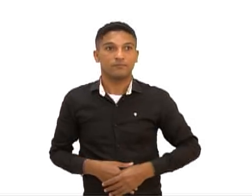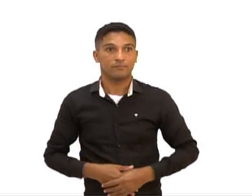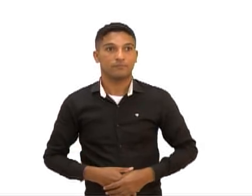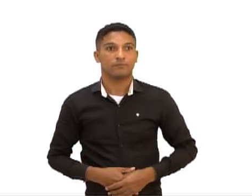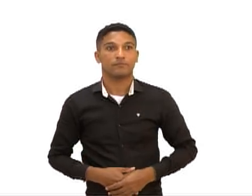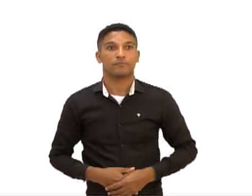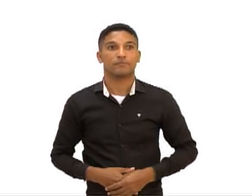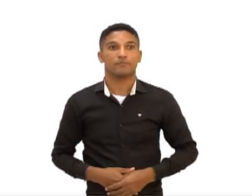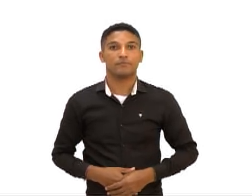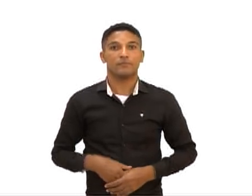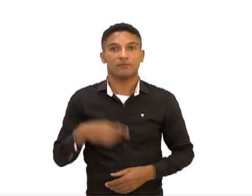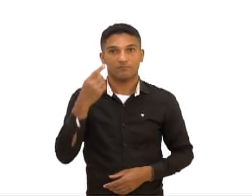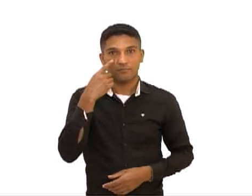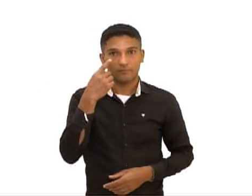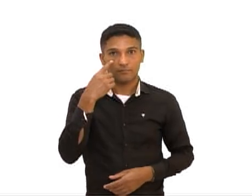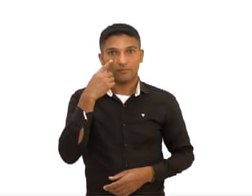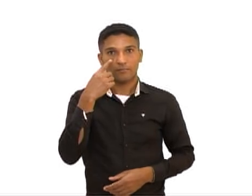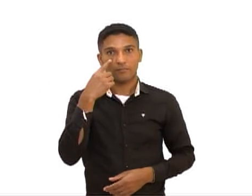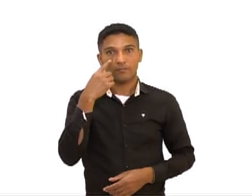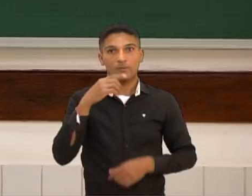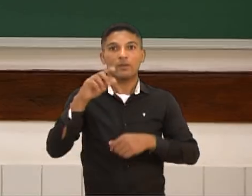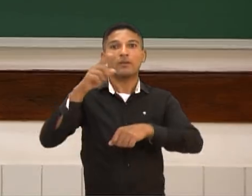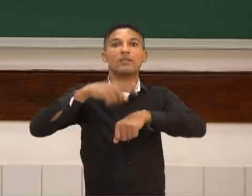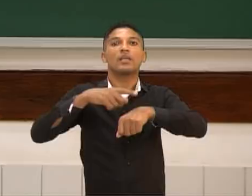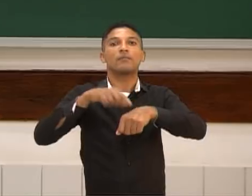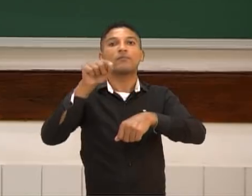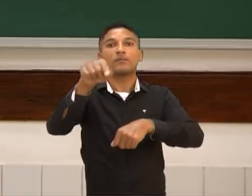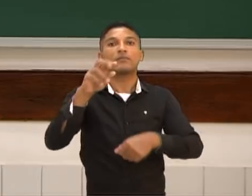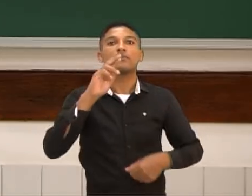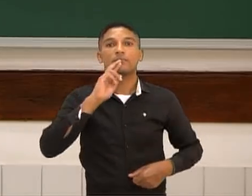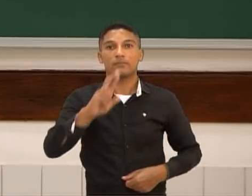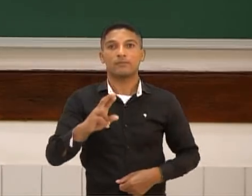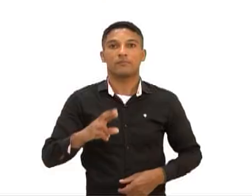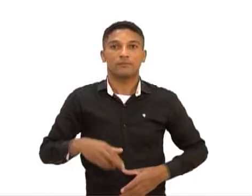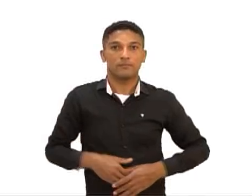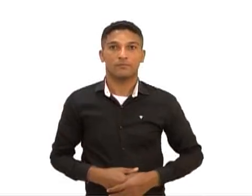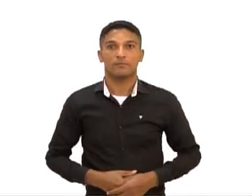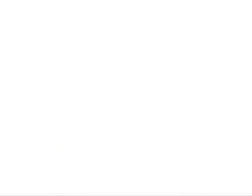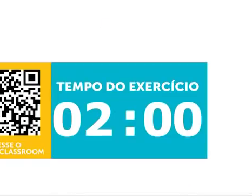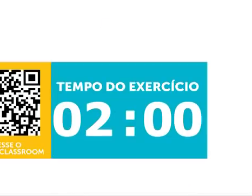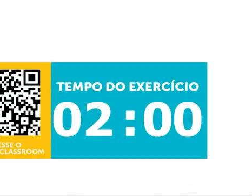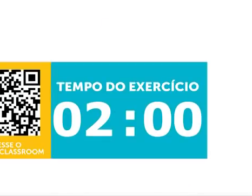são tal, tal e tal. Então, um tempo para vocês fazerem esse exercício.